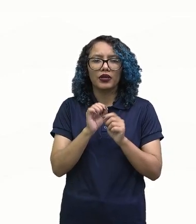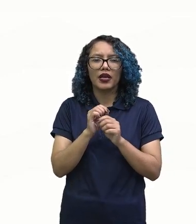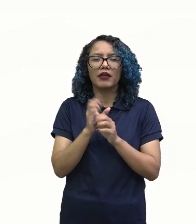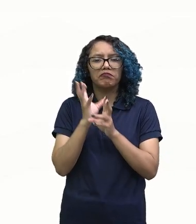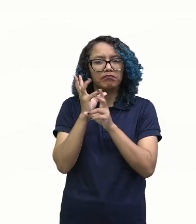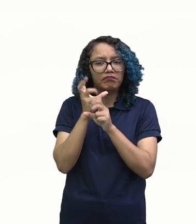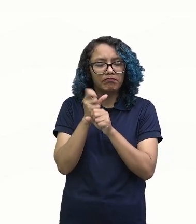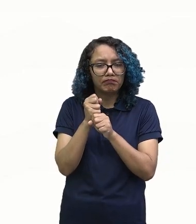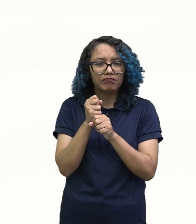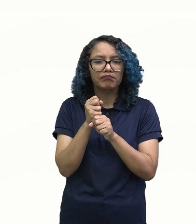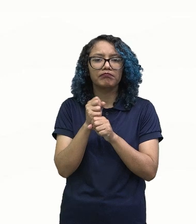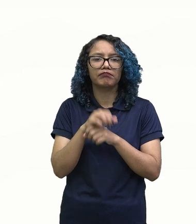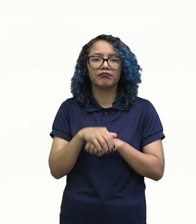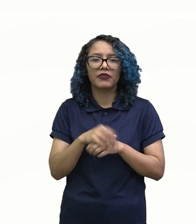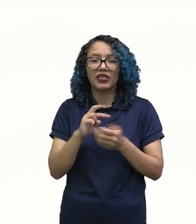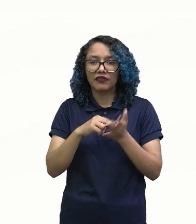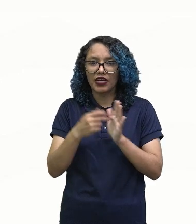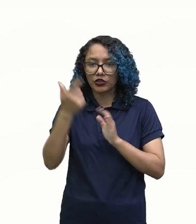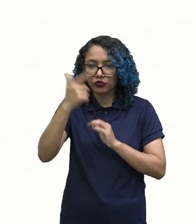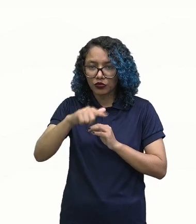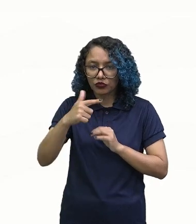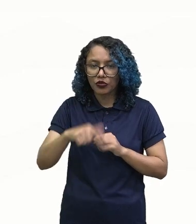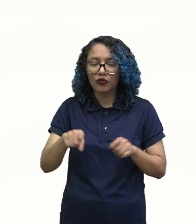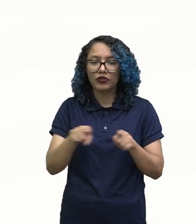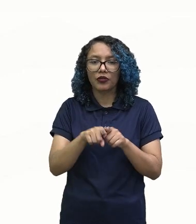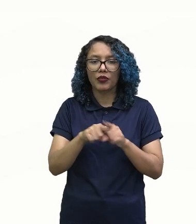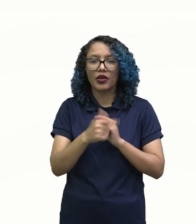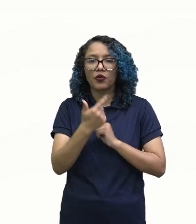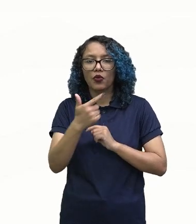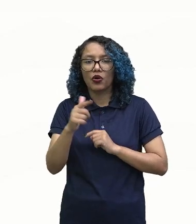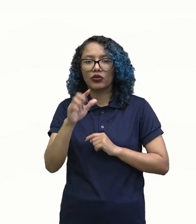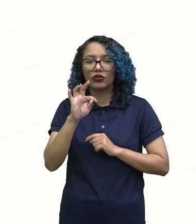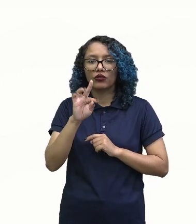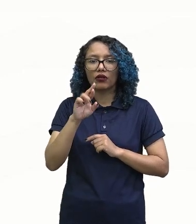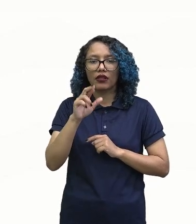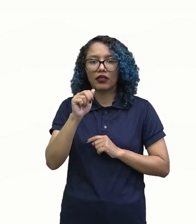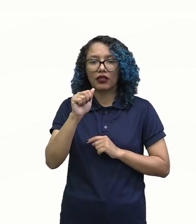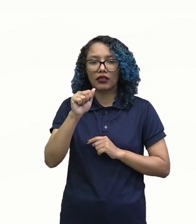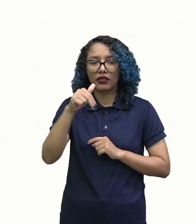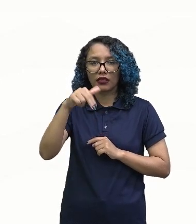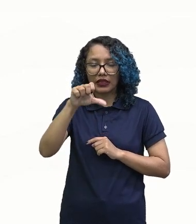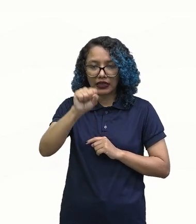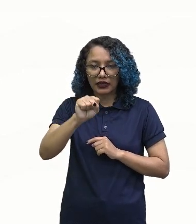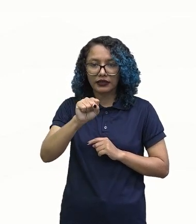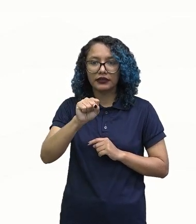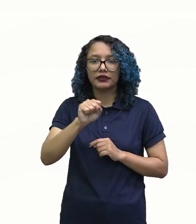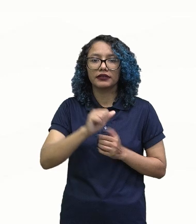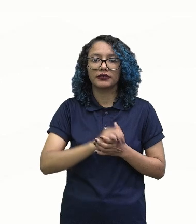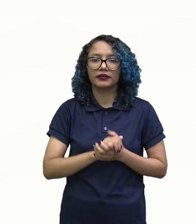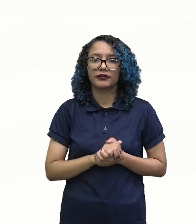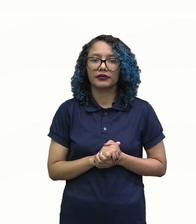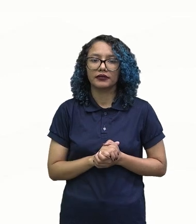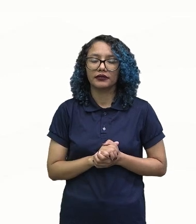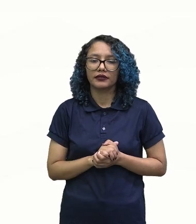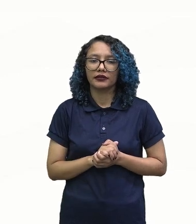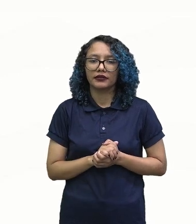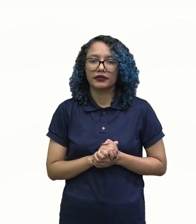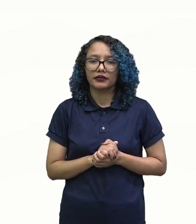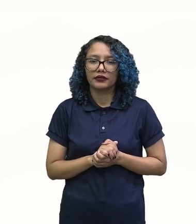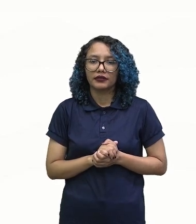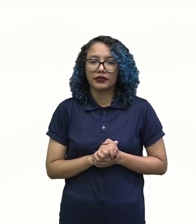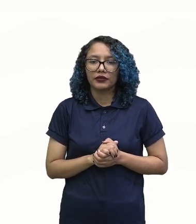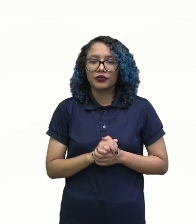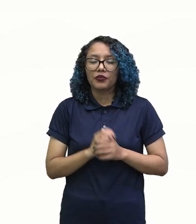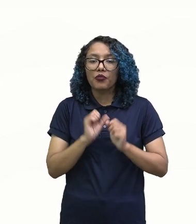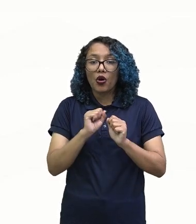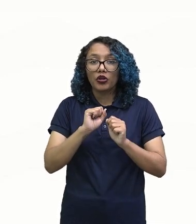quê? Movimento para trás, repetição. Trans, que além de ou